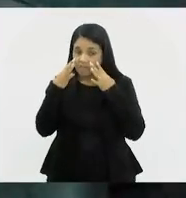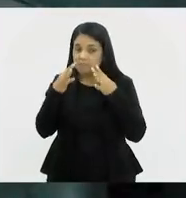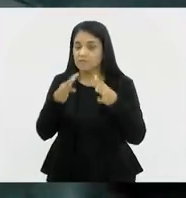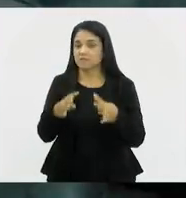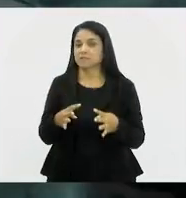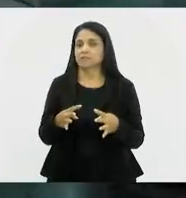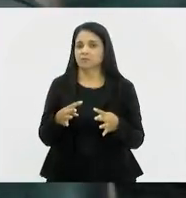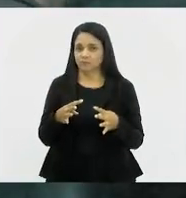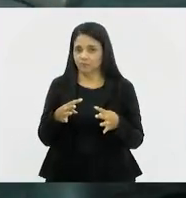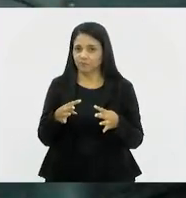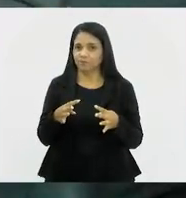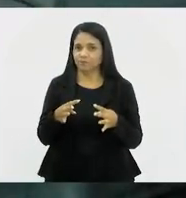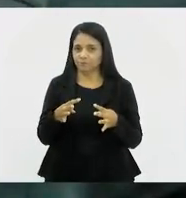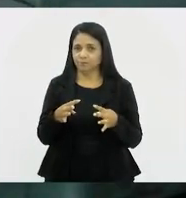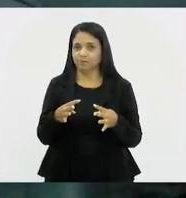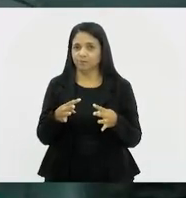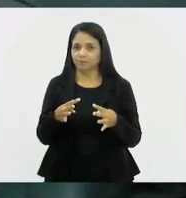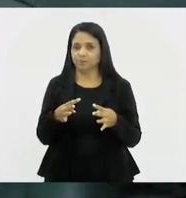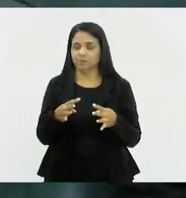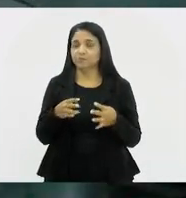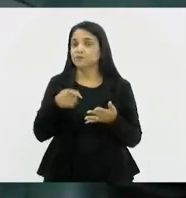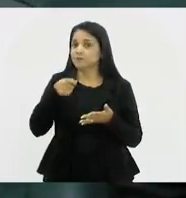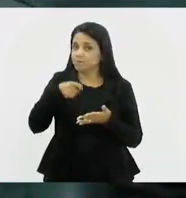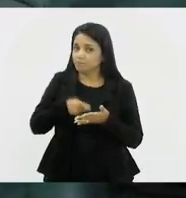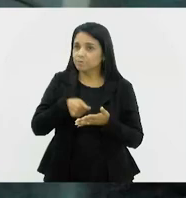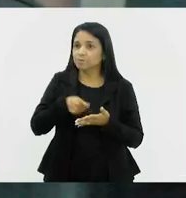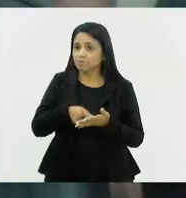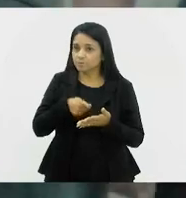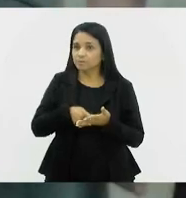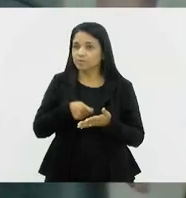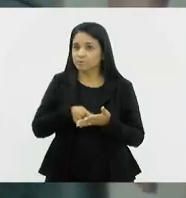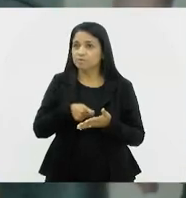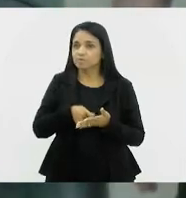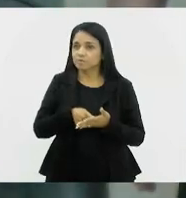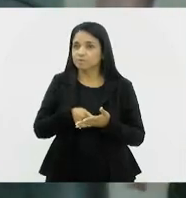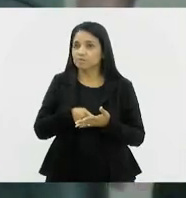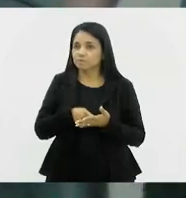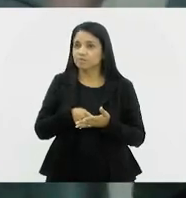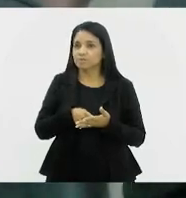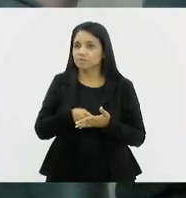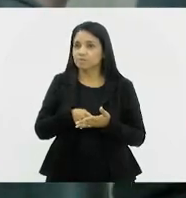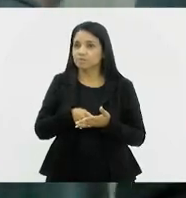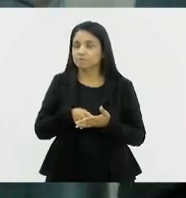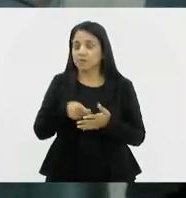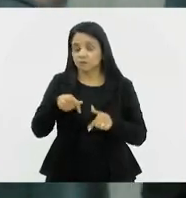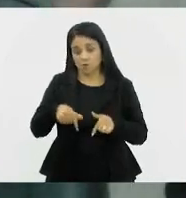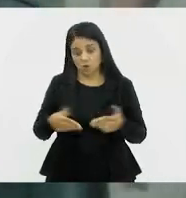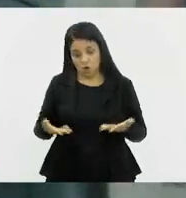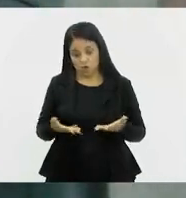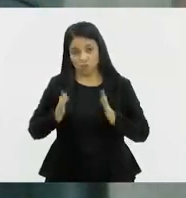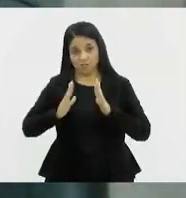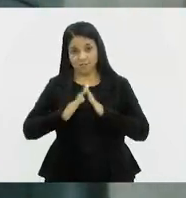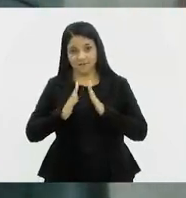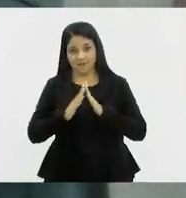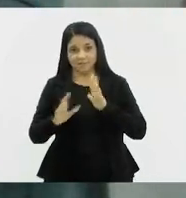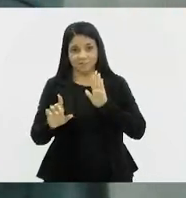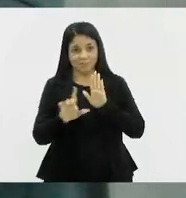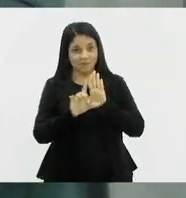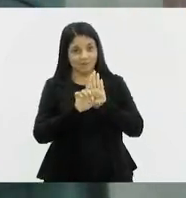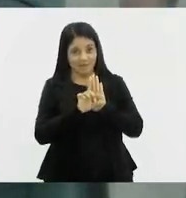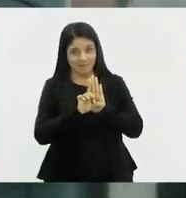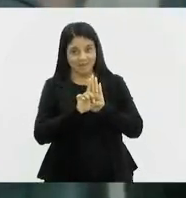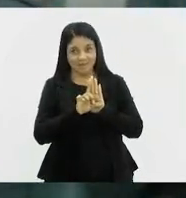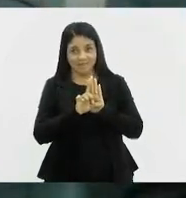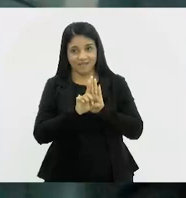ter e exigência. Por isso, nós estamos numa casa legislativa e é